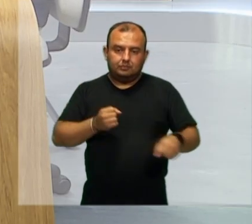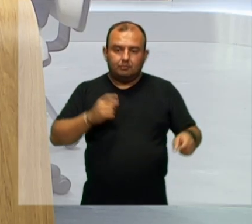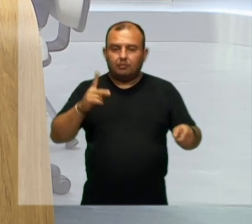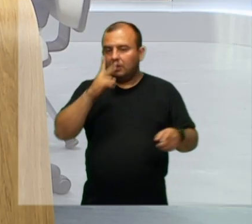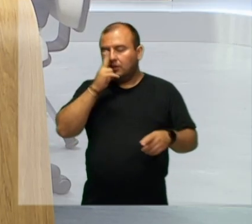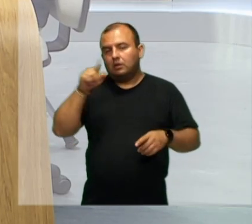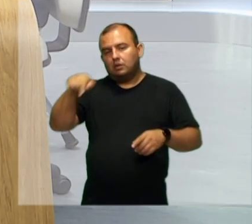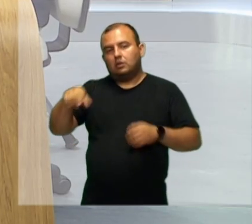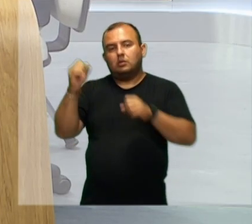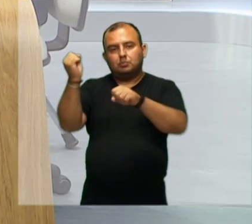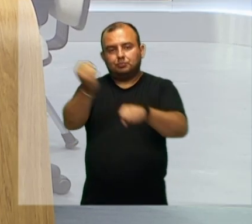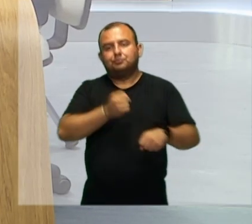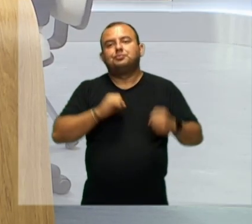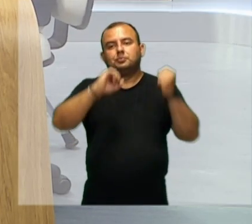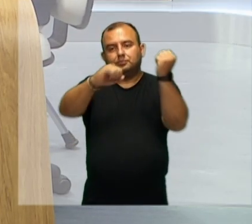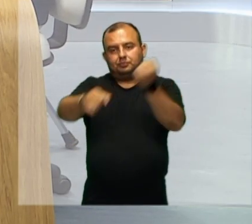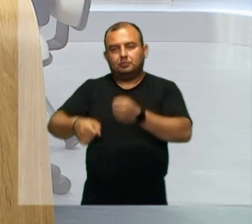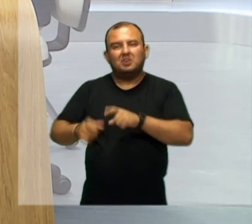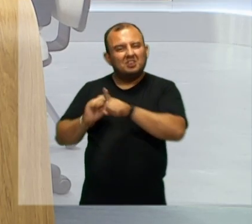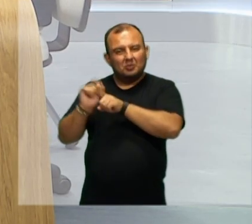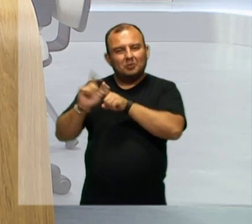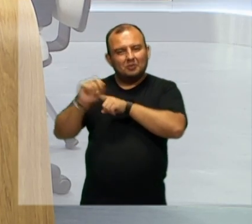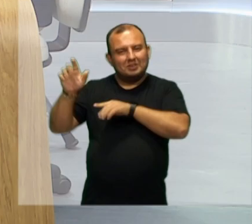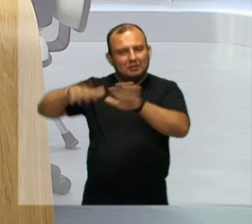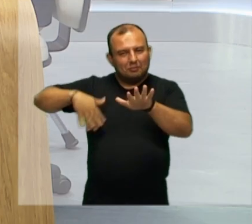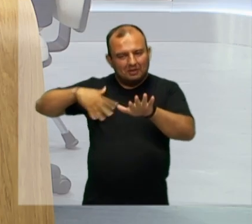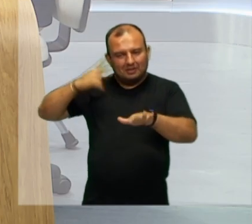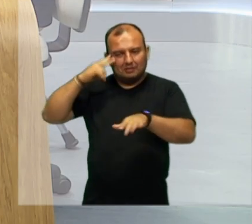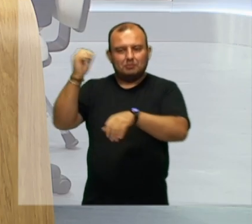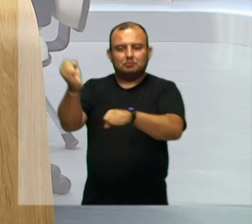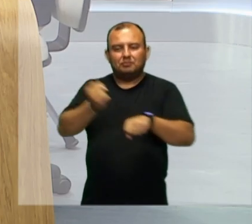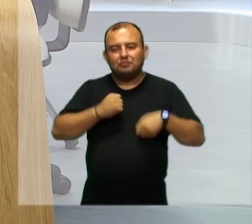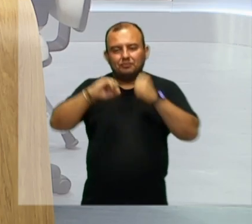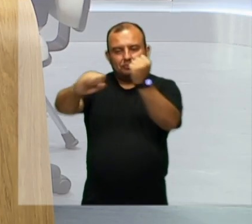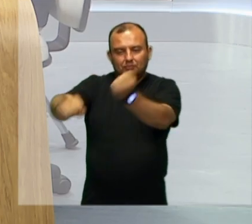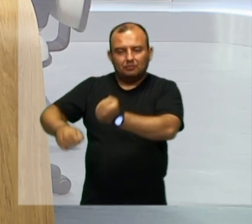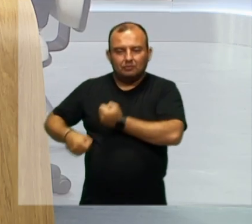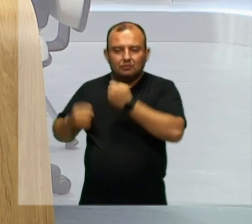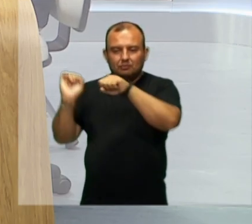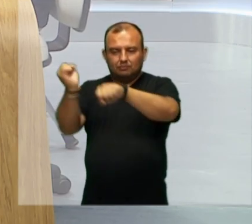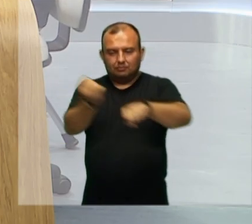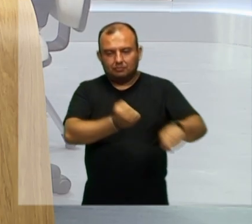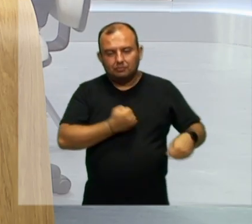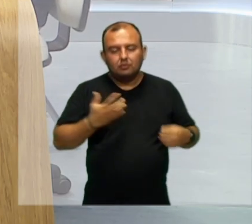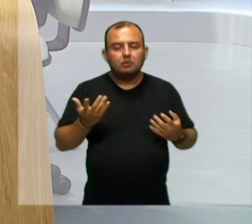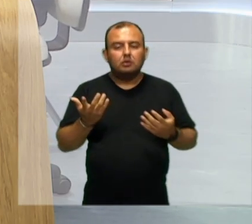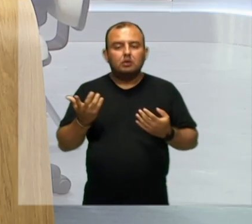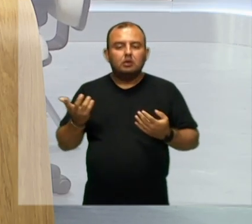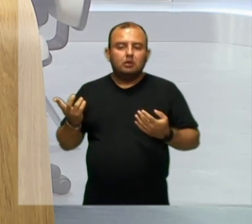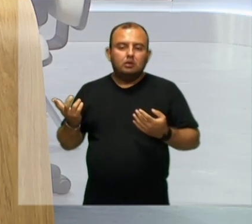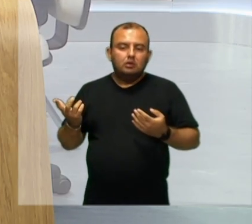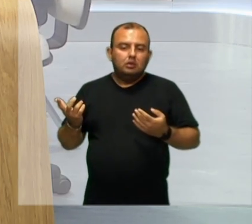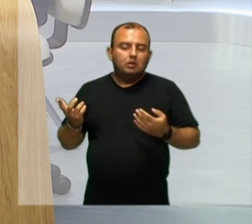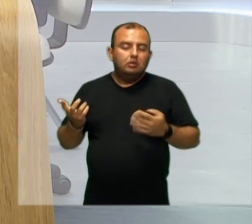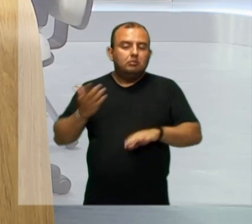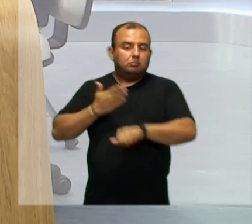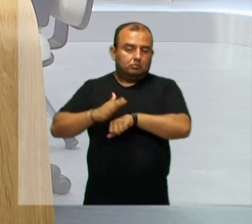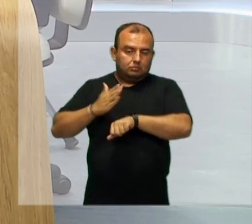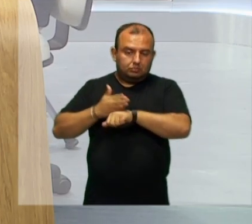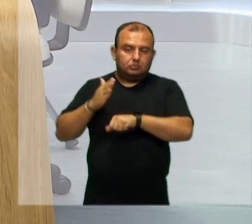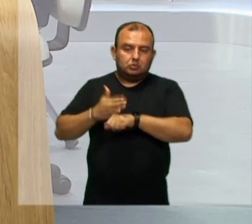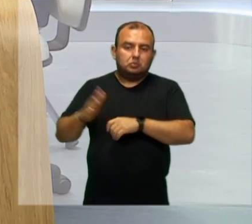praia ali e aluga aquele caiaque duplo. Então é aquilo ali, claro, para performance